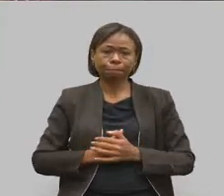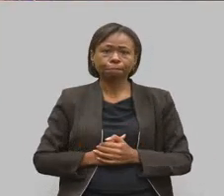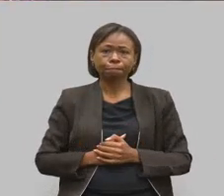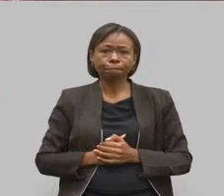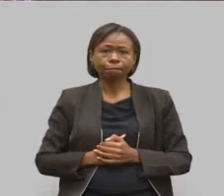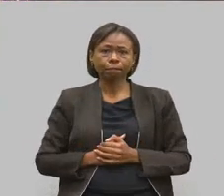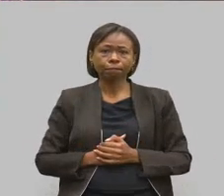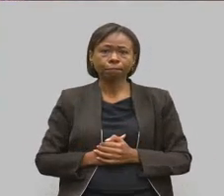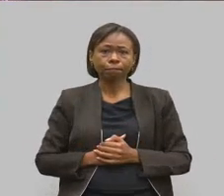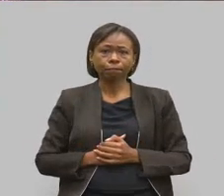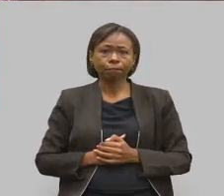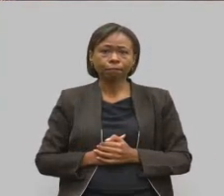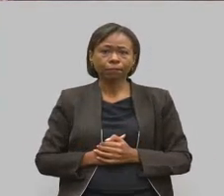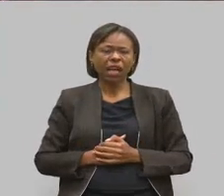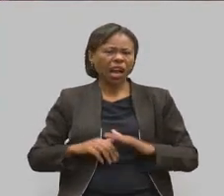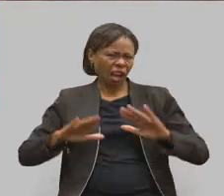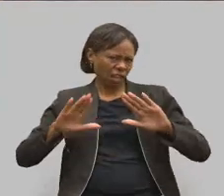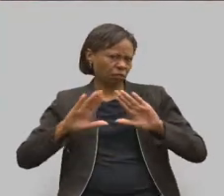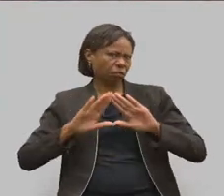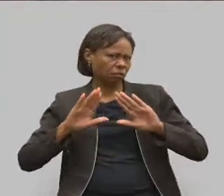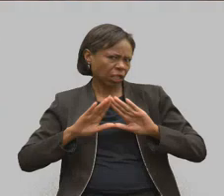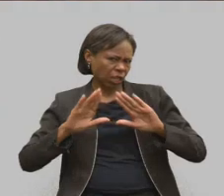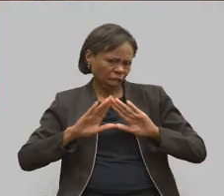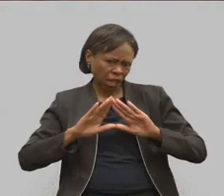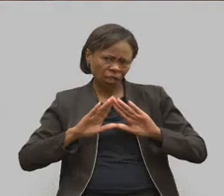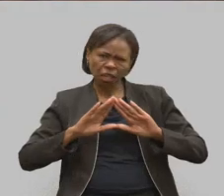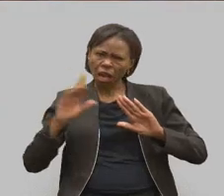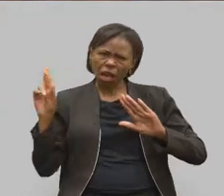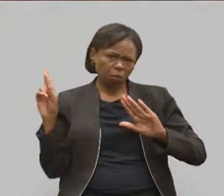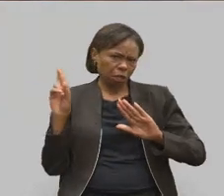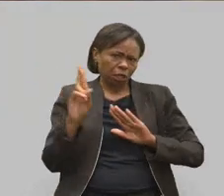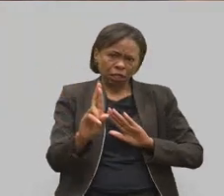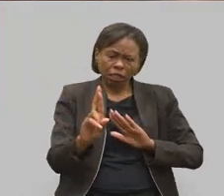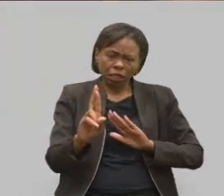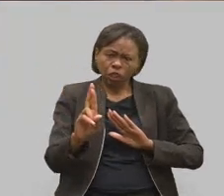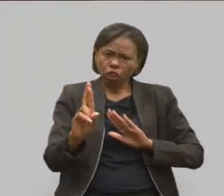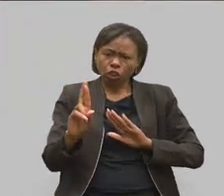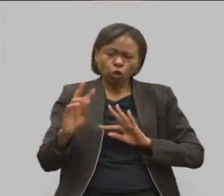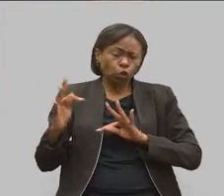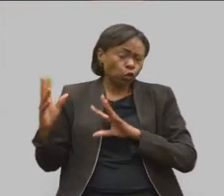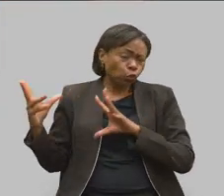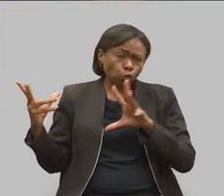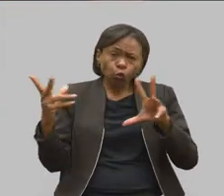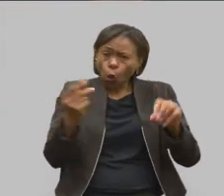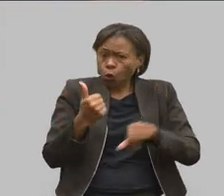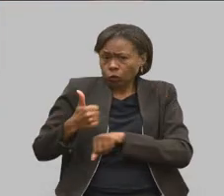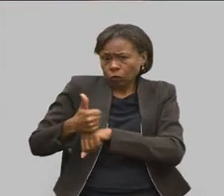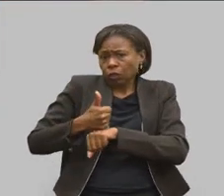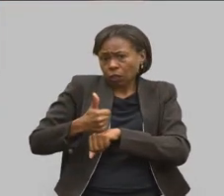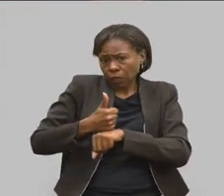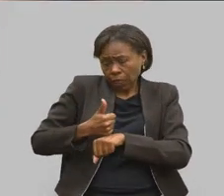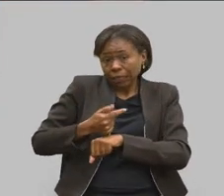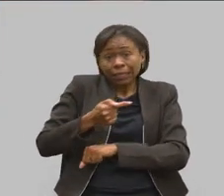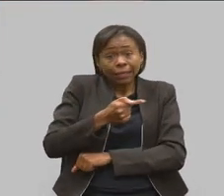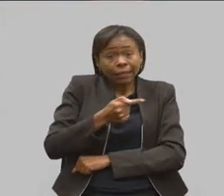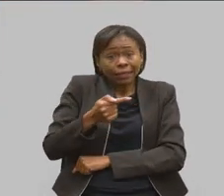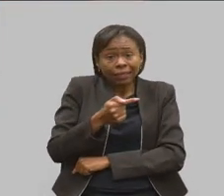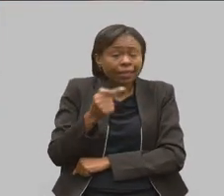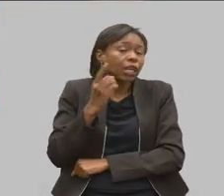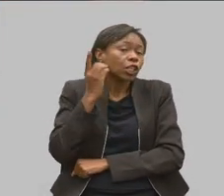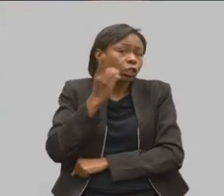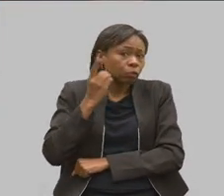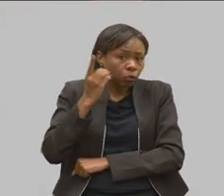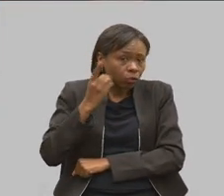casa aqui tem representante de todos os setores os 77 deputados representam todos os